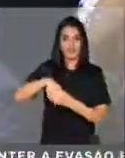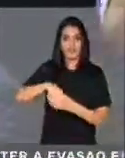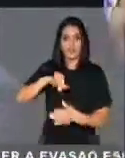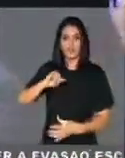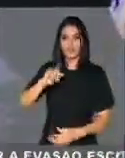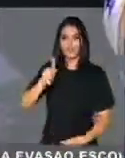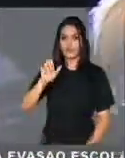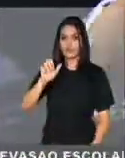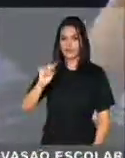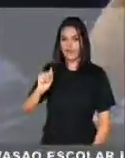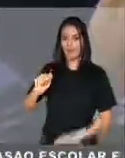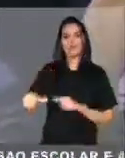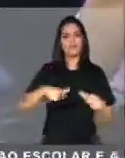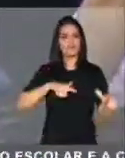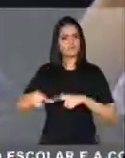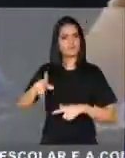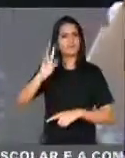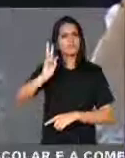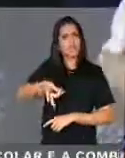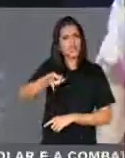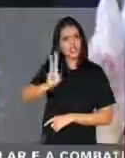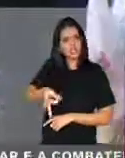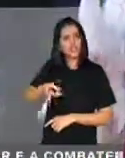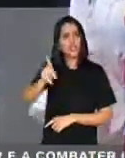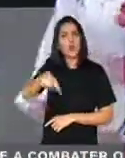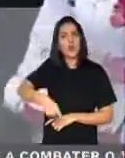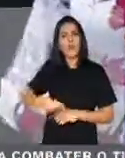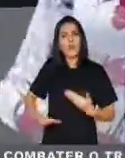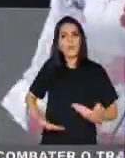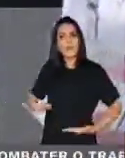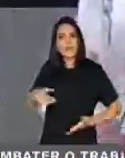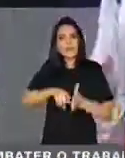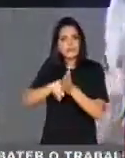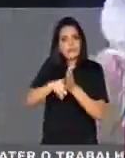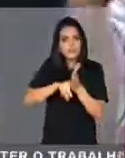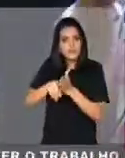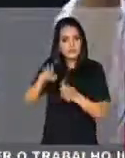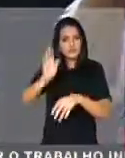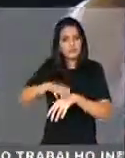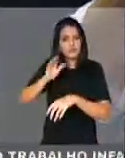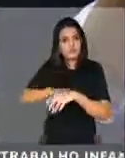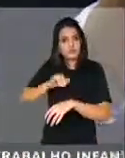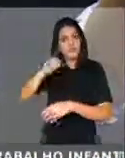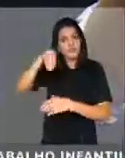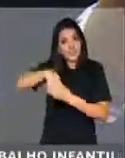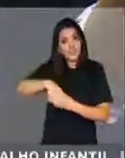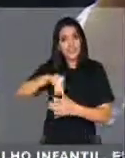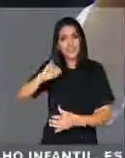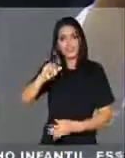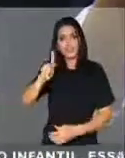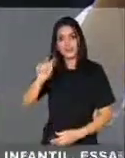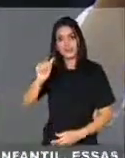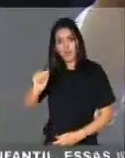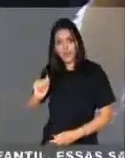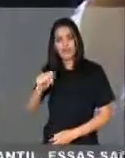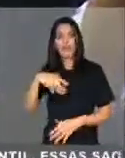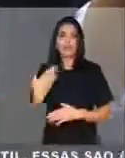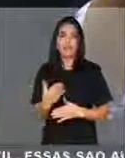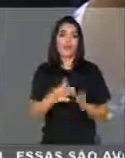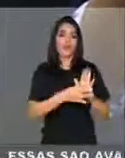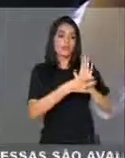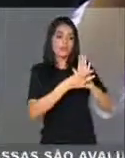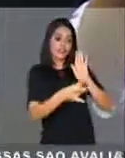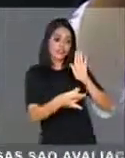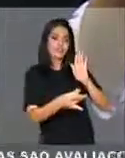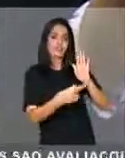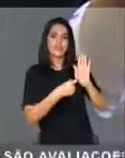IPEA deve ser mantido como um serviço, como uma pesquisa prestados pelo IPEA. Por essa razão, como se trata de um